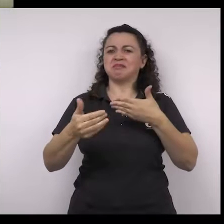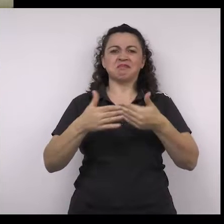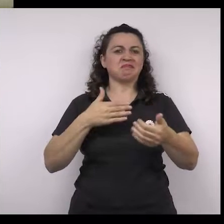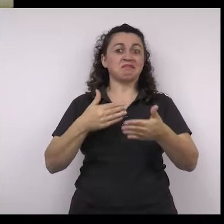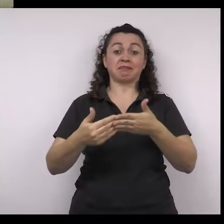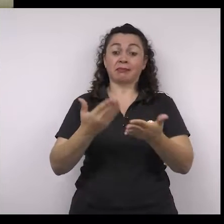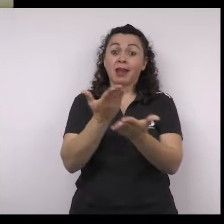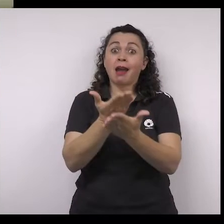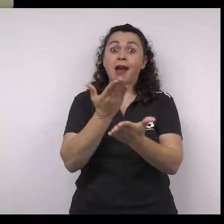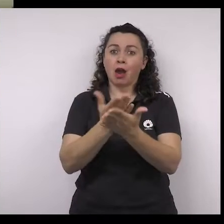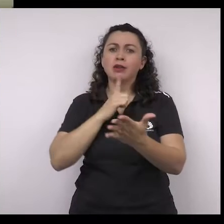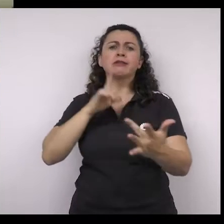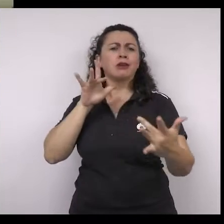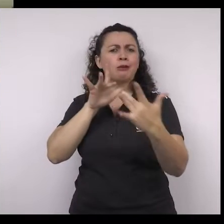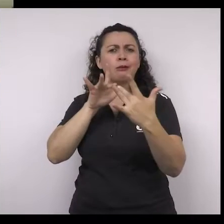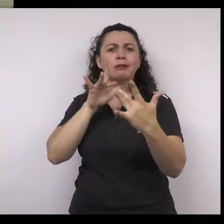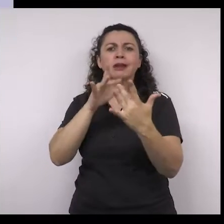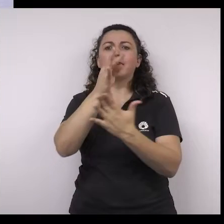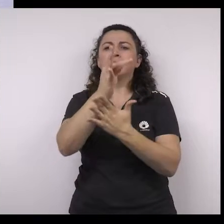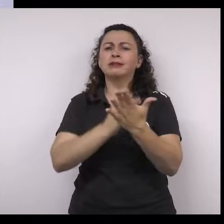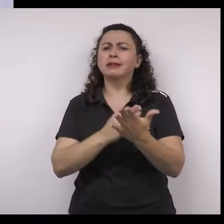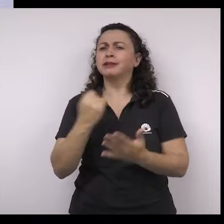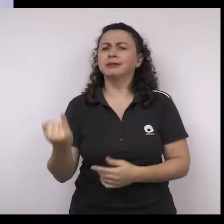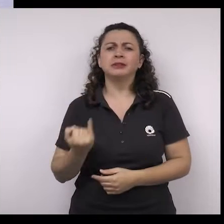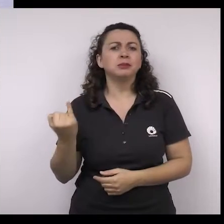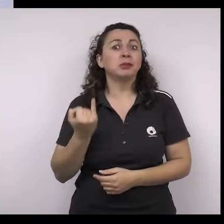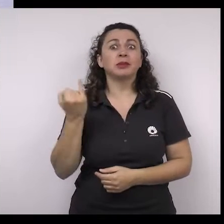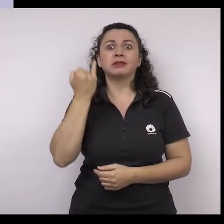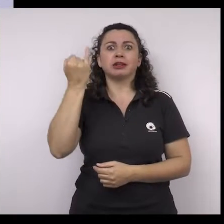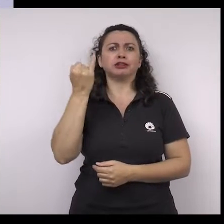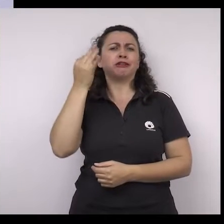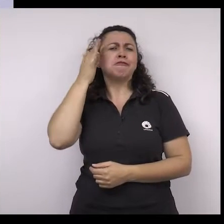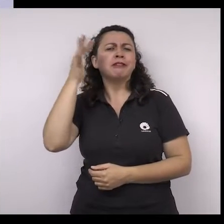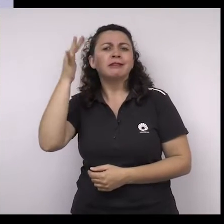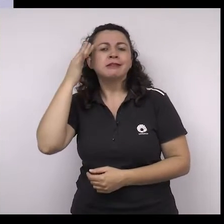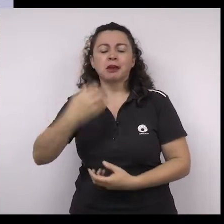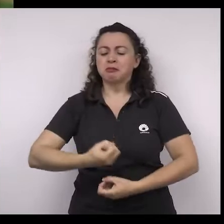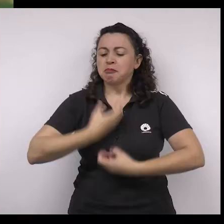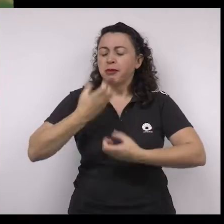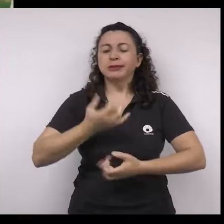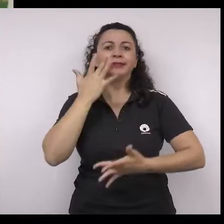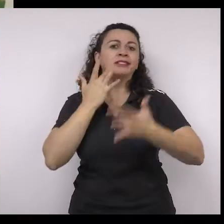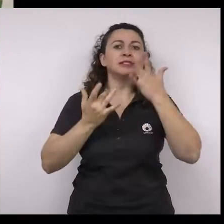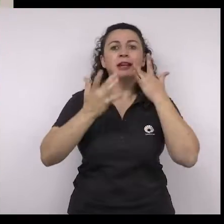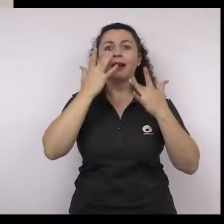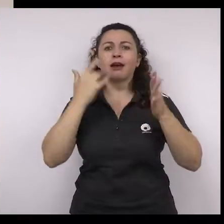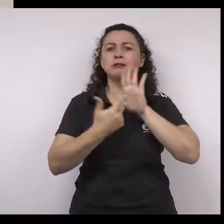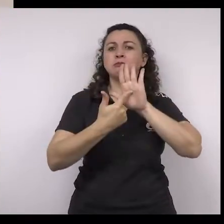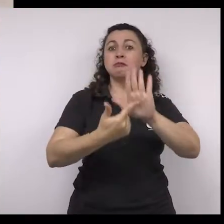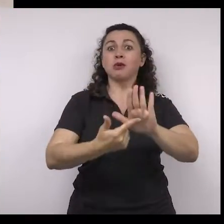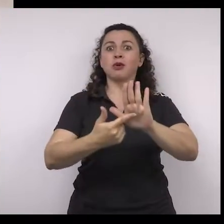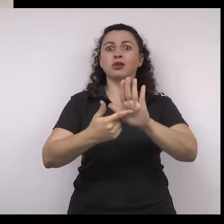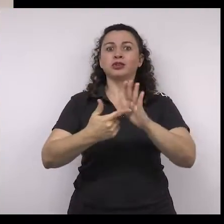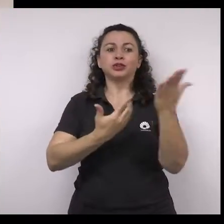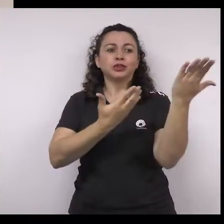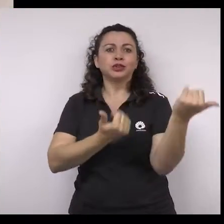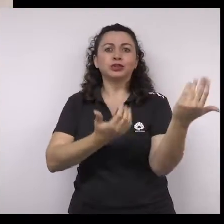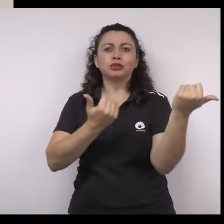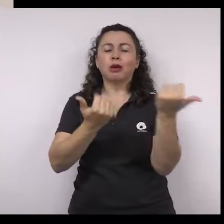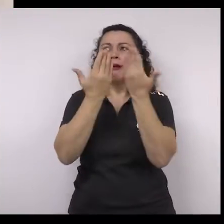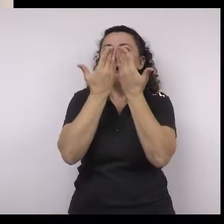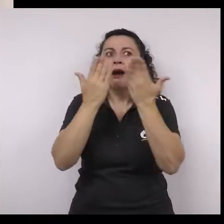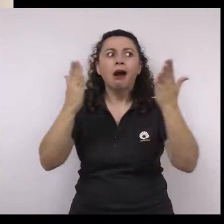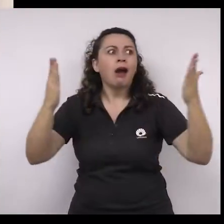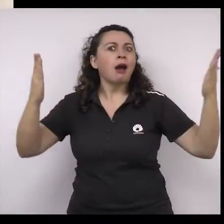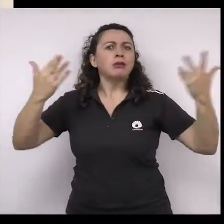aulas, o contato com textos importantes de ficção, poesia e teatro abre aos jovens as cortinas de um